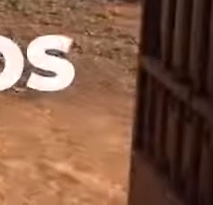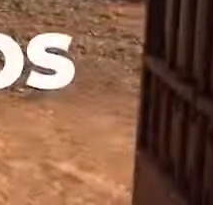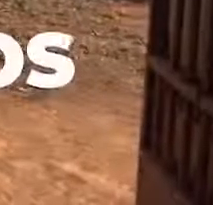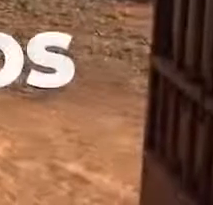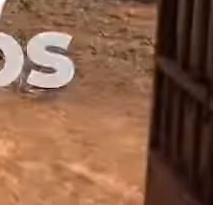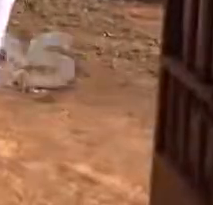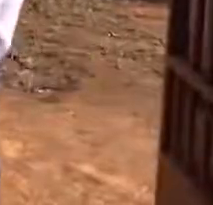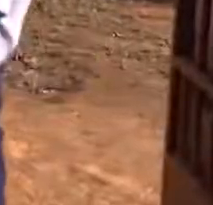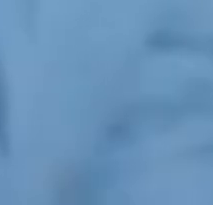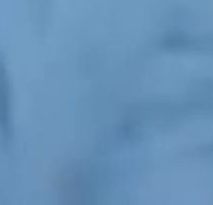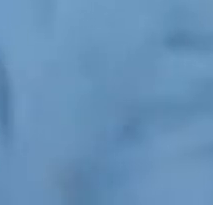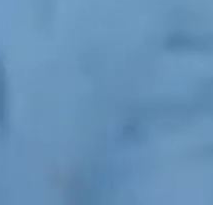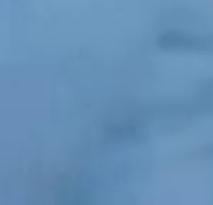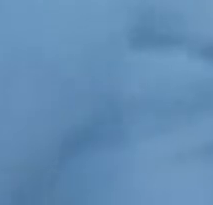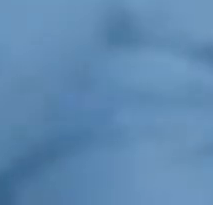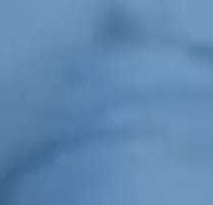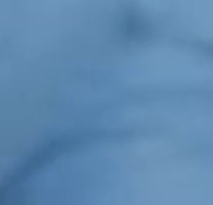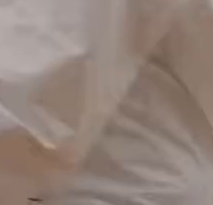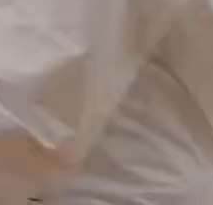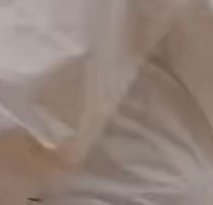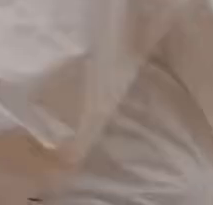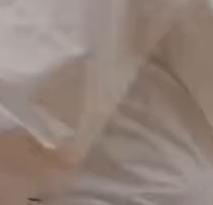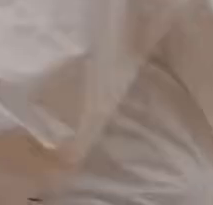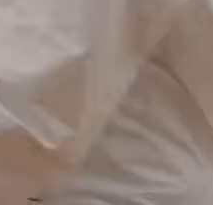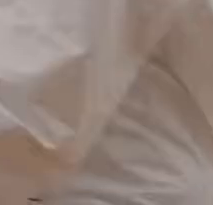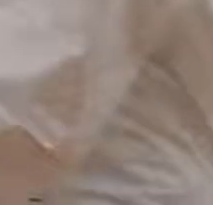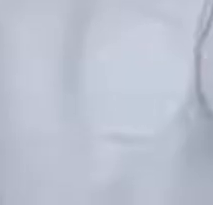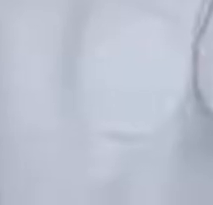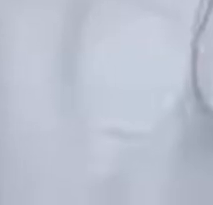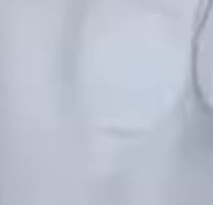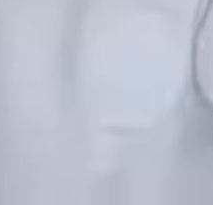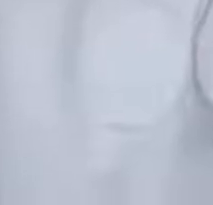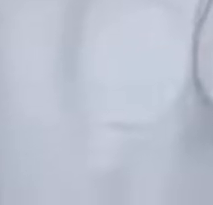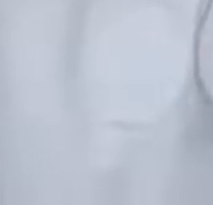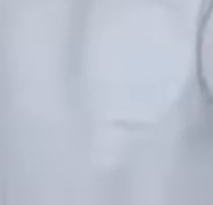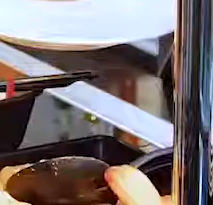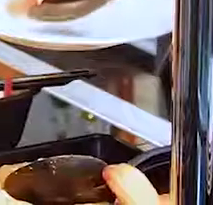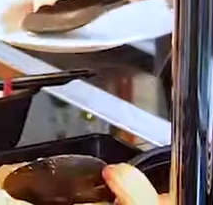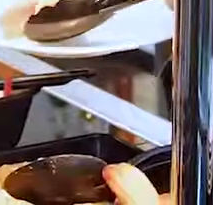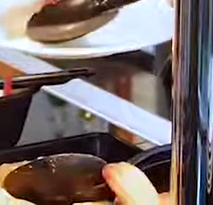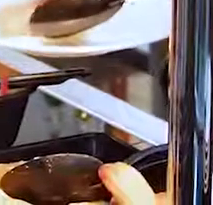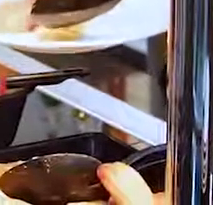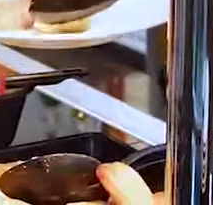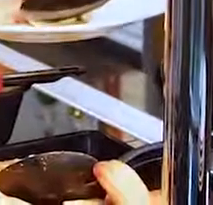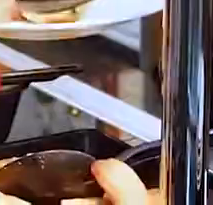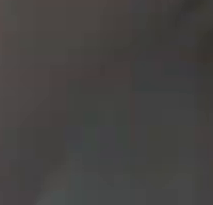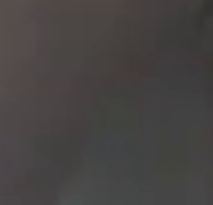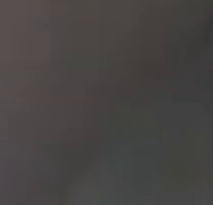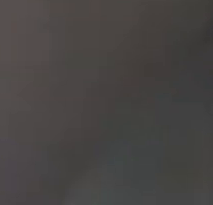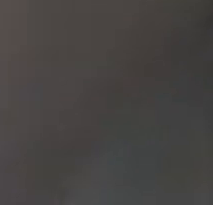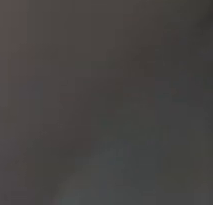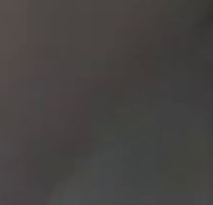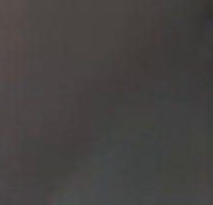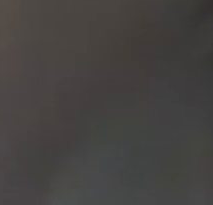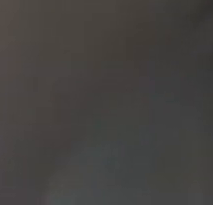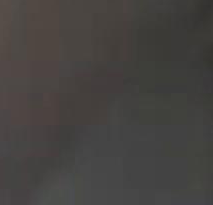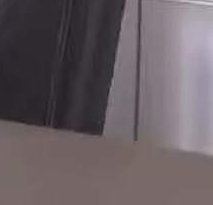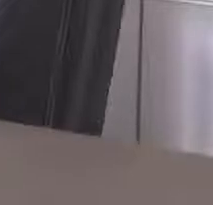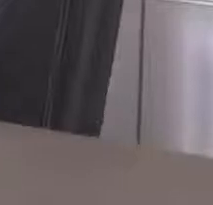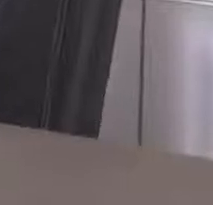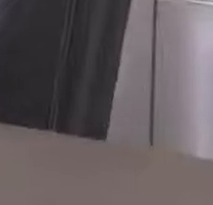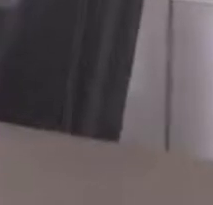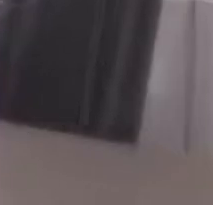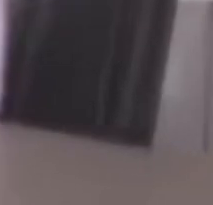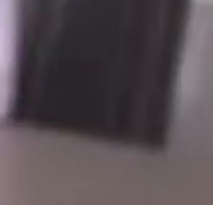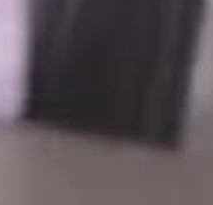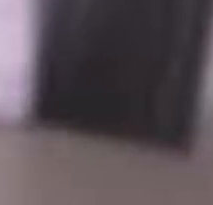a prevenção de doenças e recuperação dos brasileiros por meio da alimentação, nos hospitais e até nas casas. Tivemos perdas,